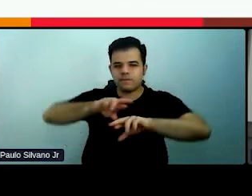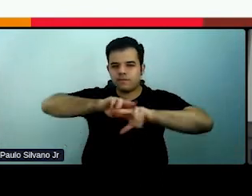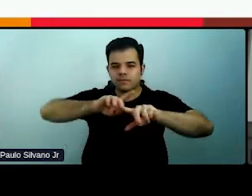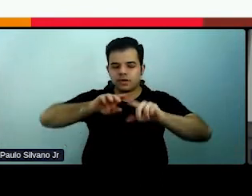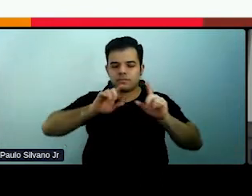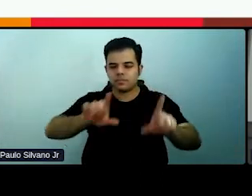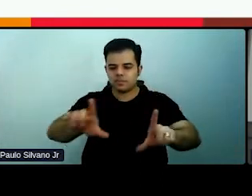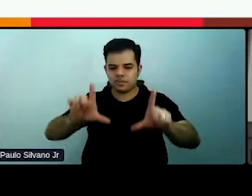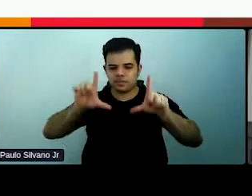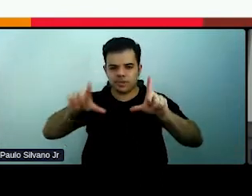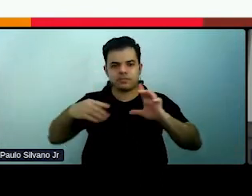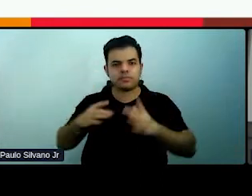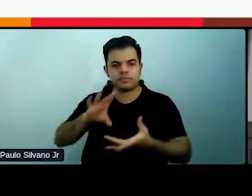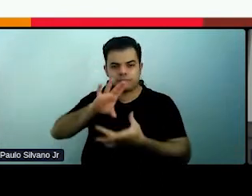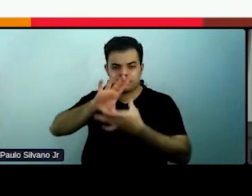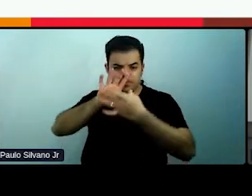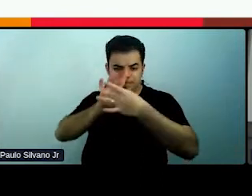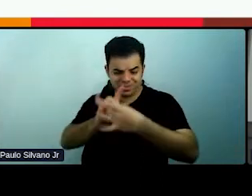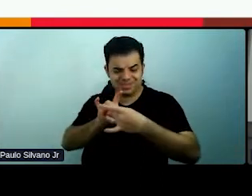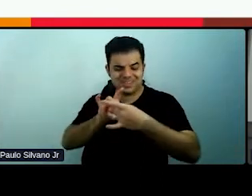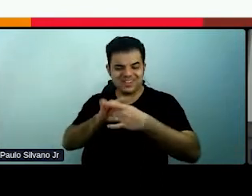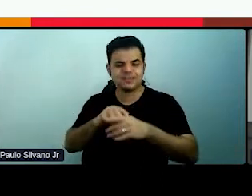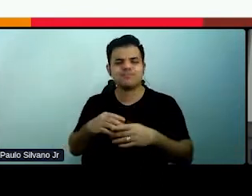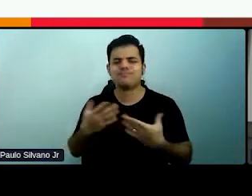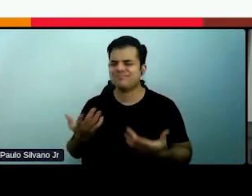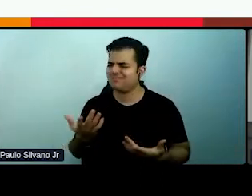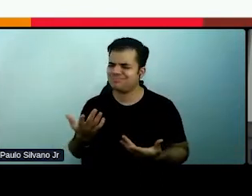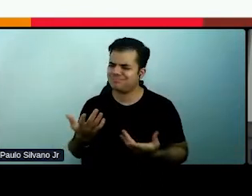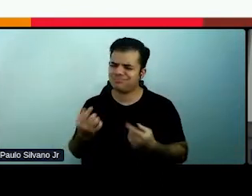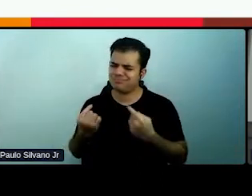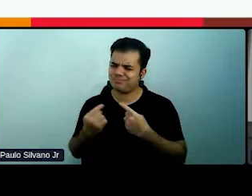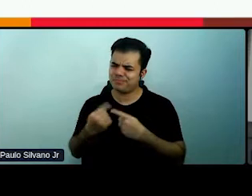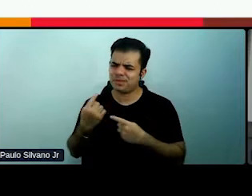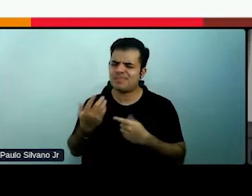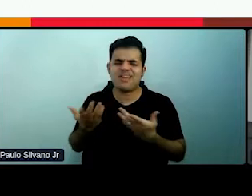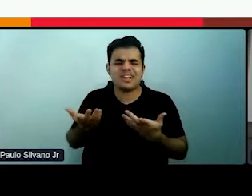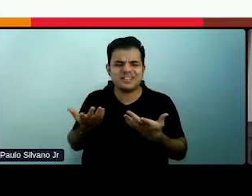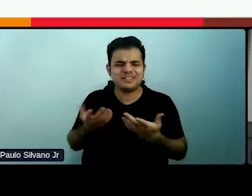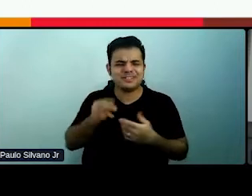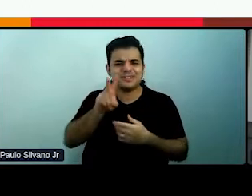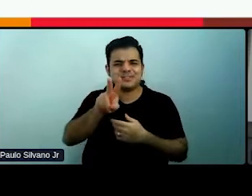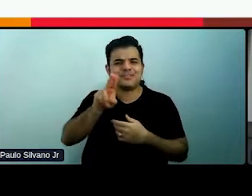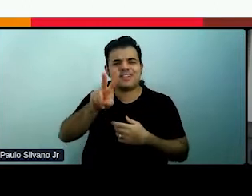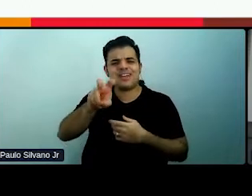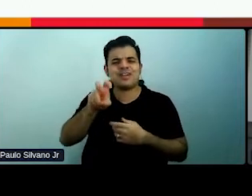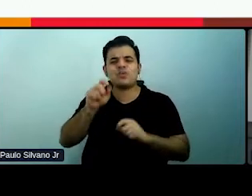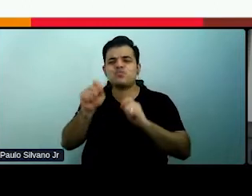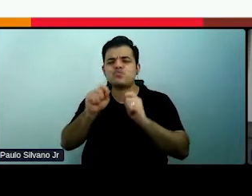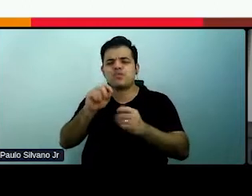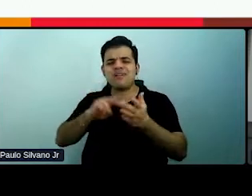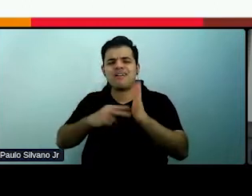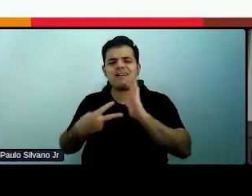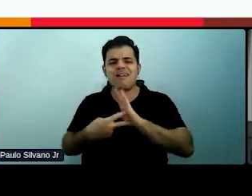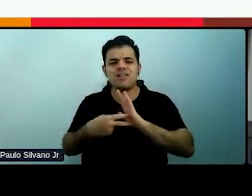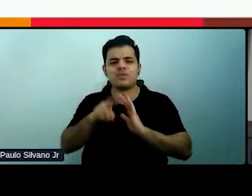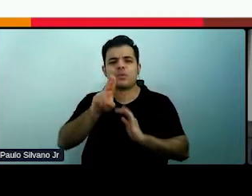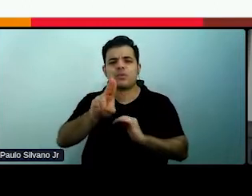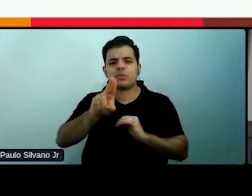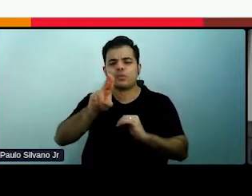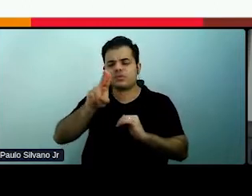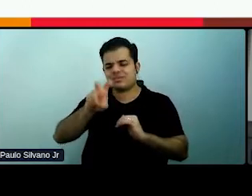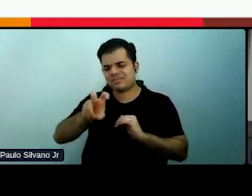pelas pessoas que se relacionam com ela. Tá, mas e daí, né, gente? Agora, desenhando, o que significa UX